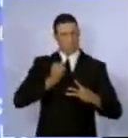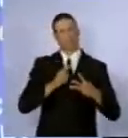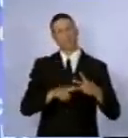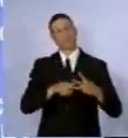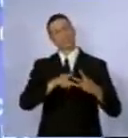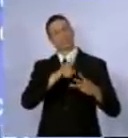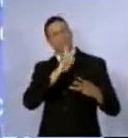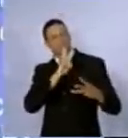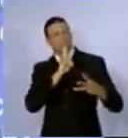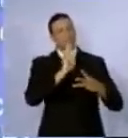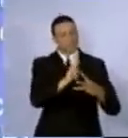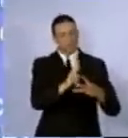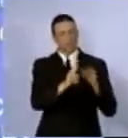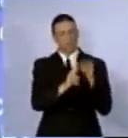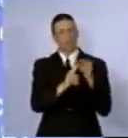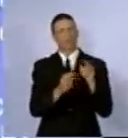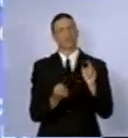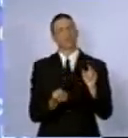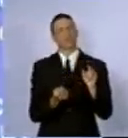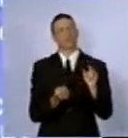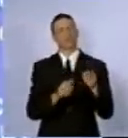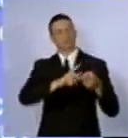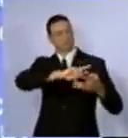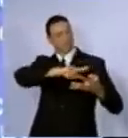resultado dos aparelhos,